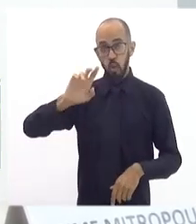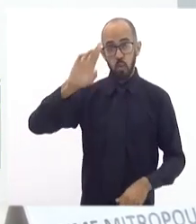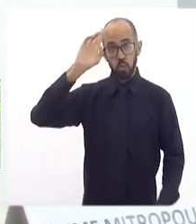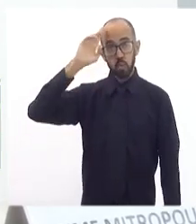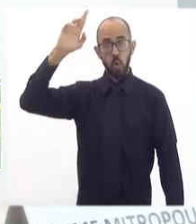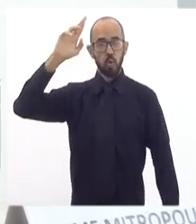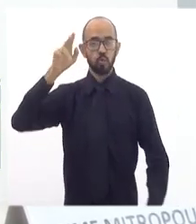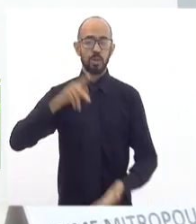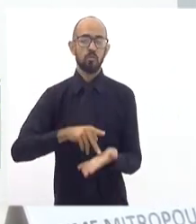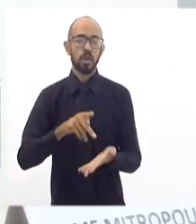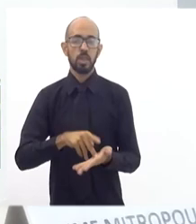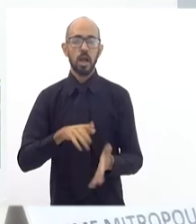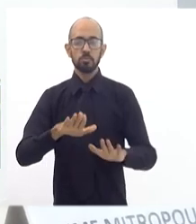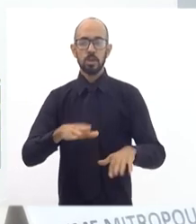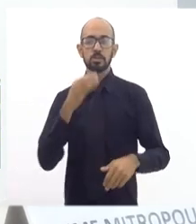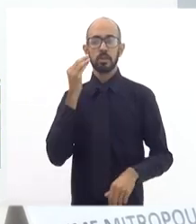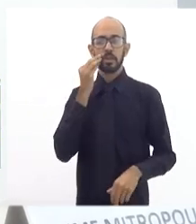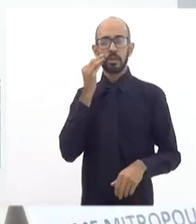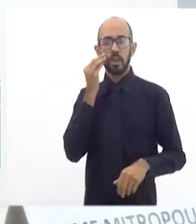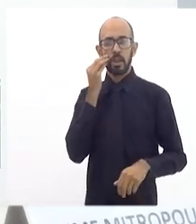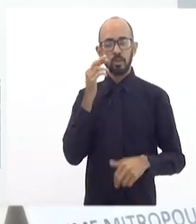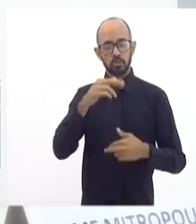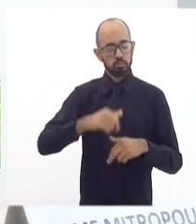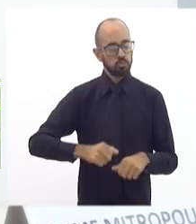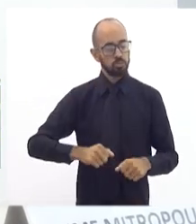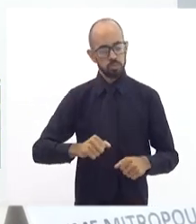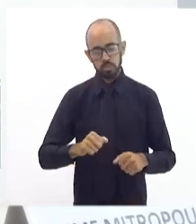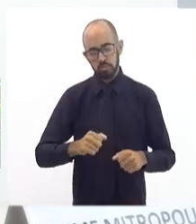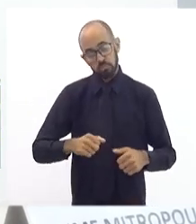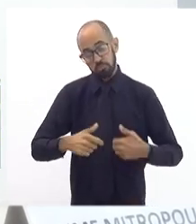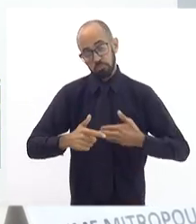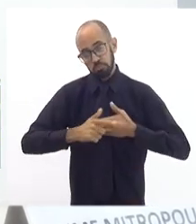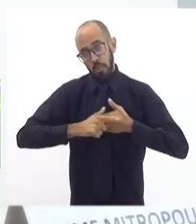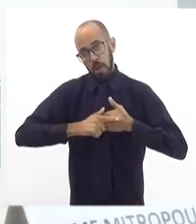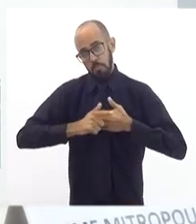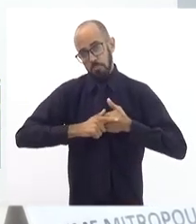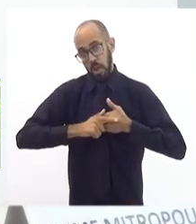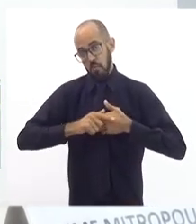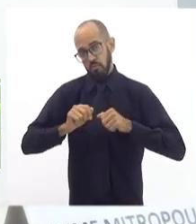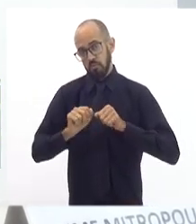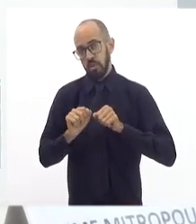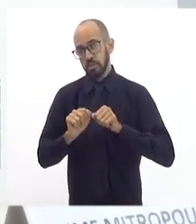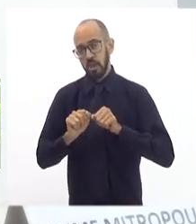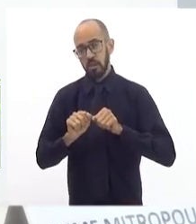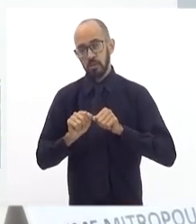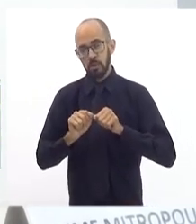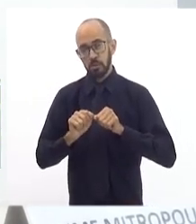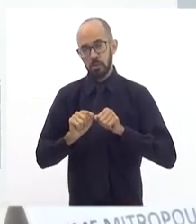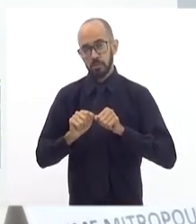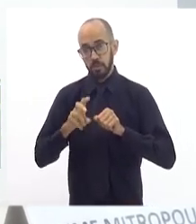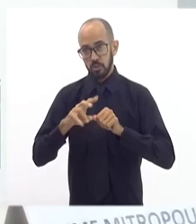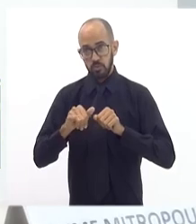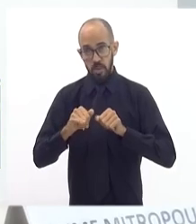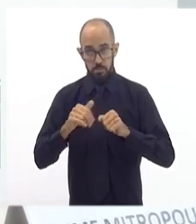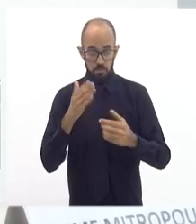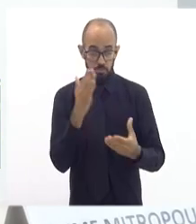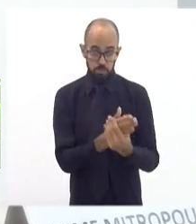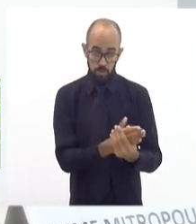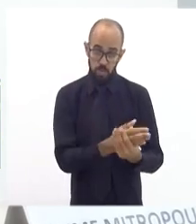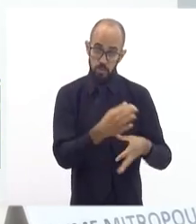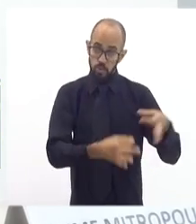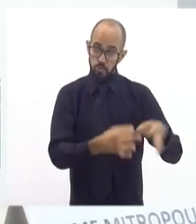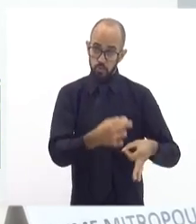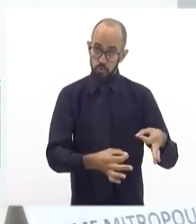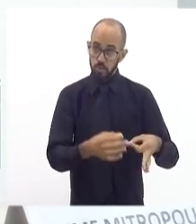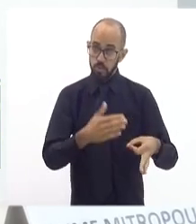mas tento cumprir o meu papel Vamos colocar essa questão na justiça será necessário do